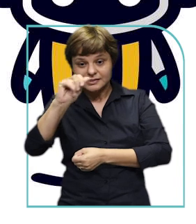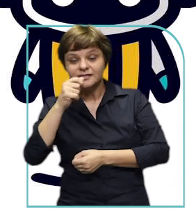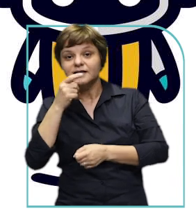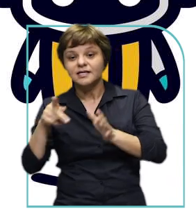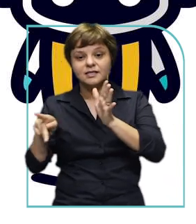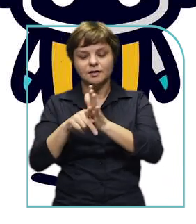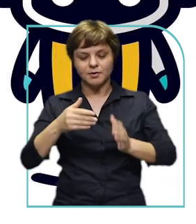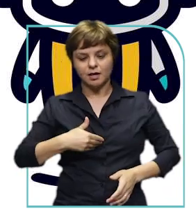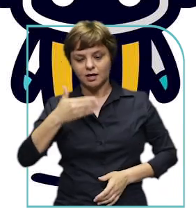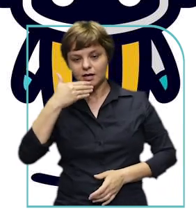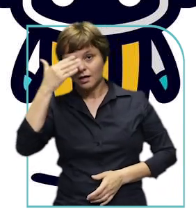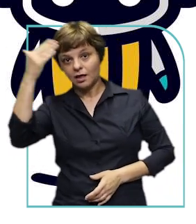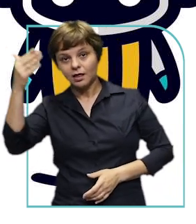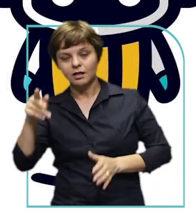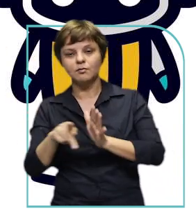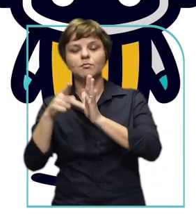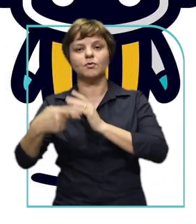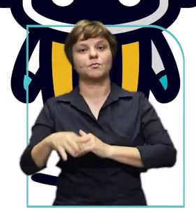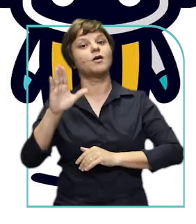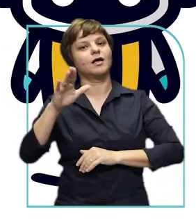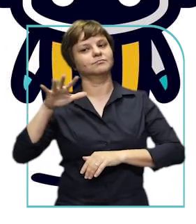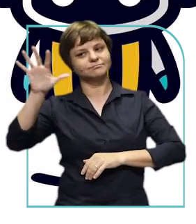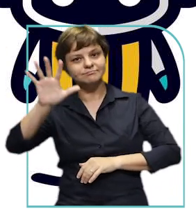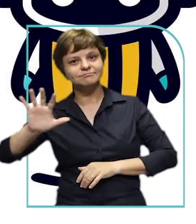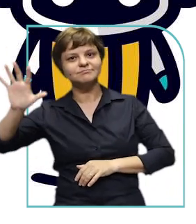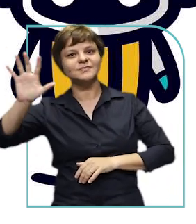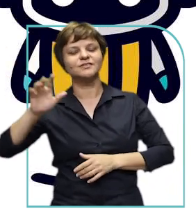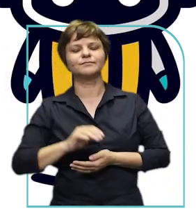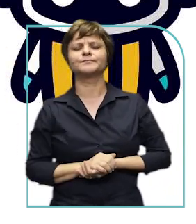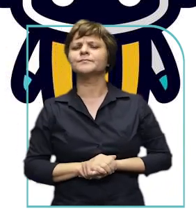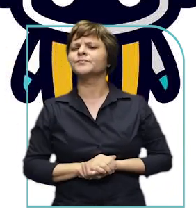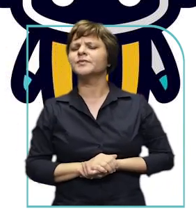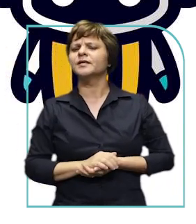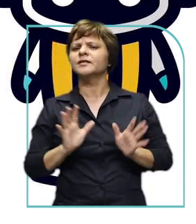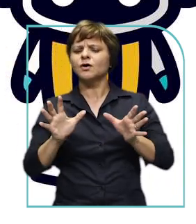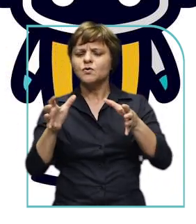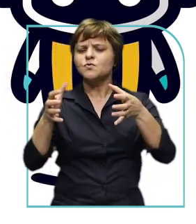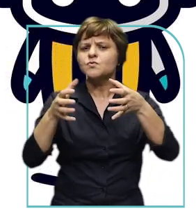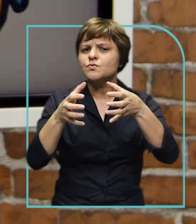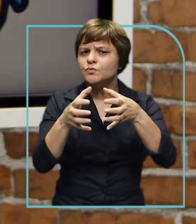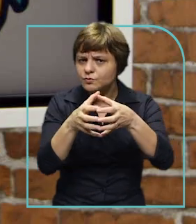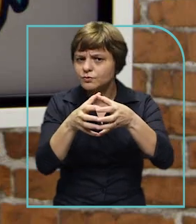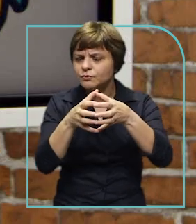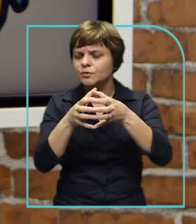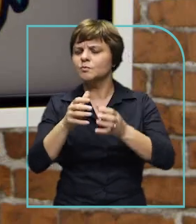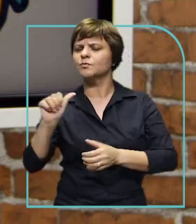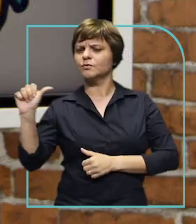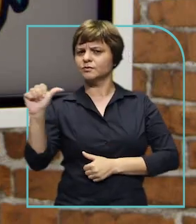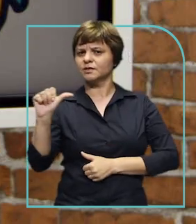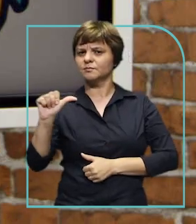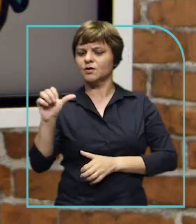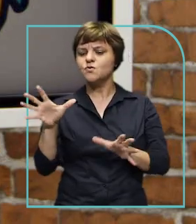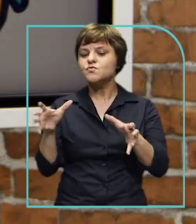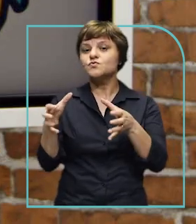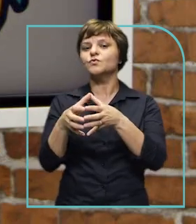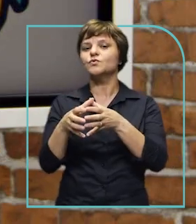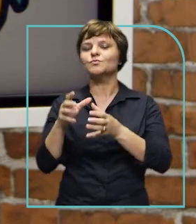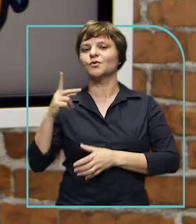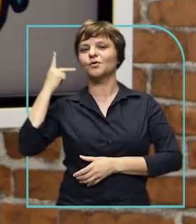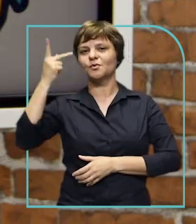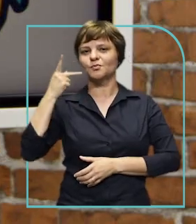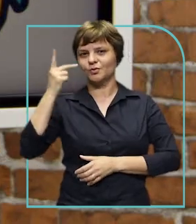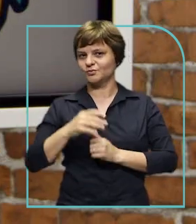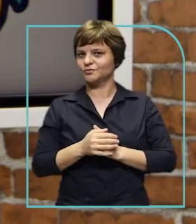dos sauditas e paquistaneses. Pessoal, o Talibã é um grupo político.